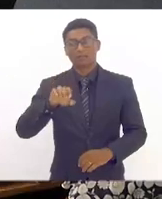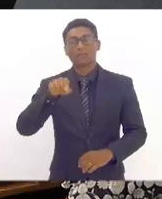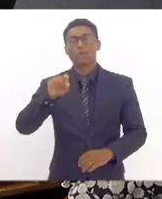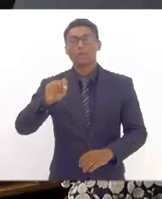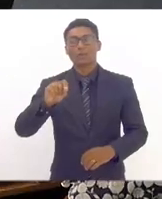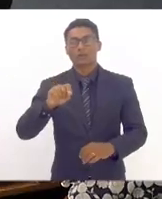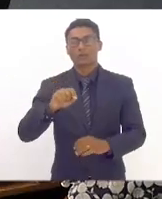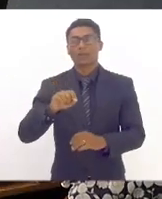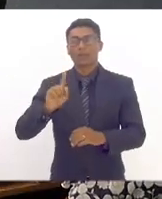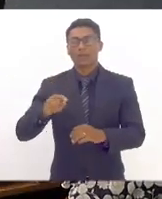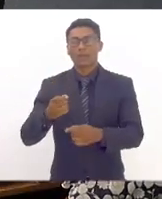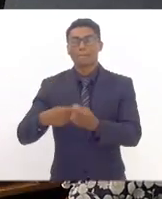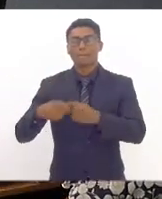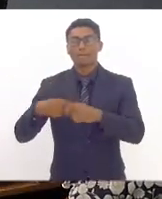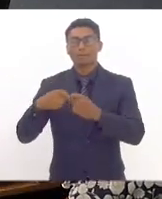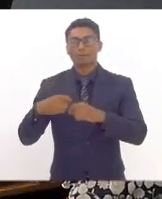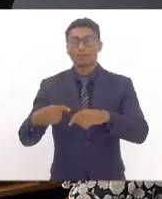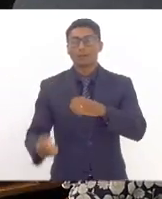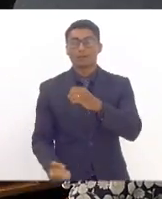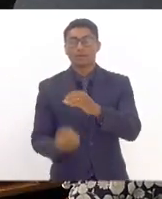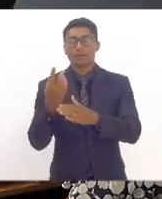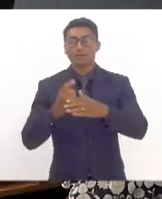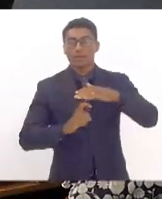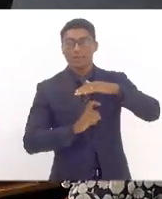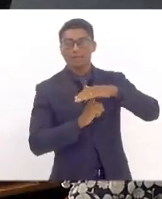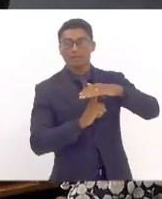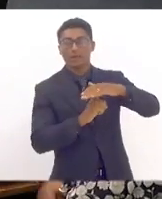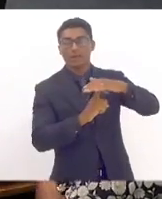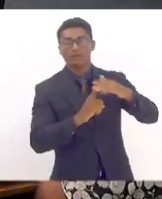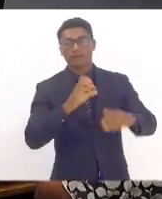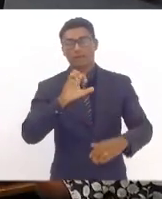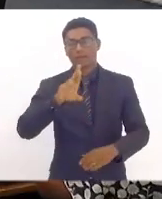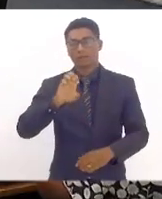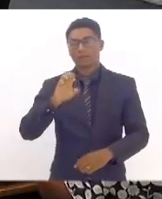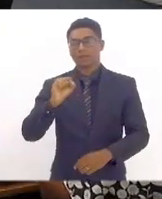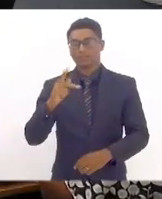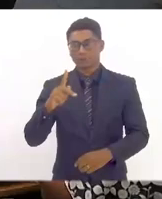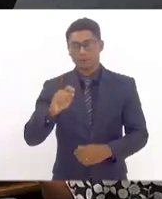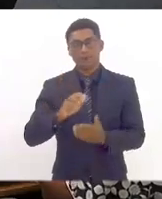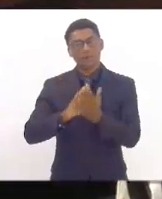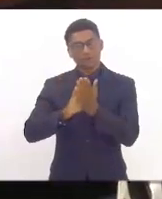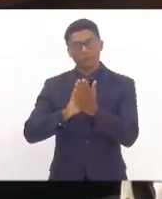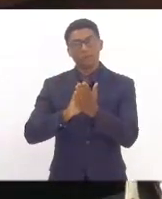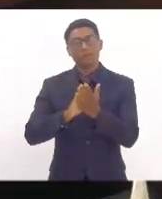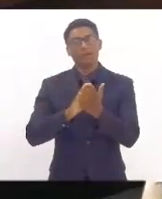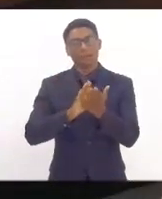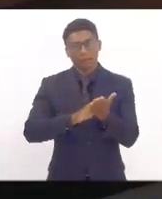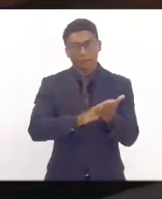social e co-criadora da Feira chrispa começava de Paula